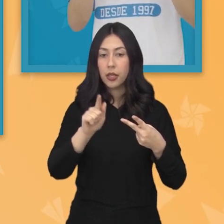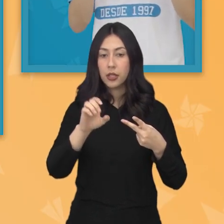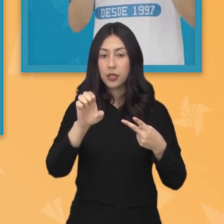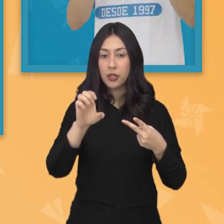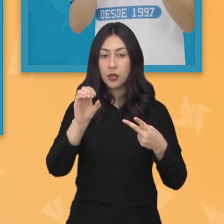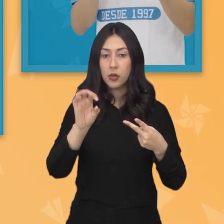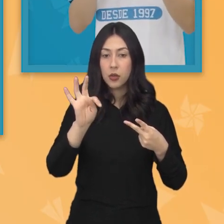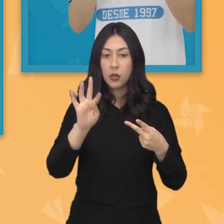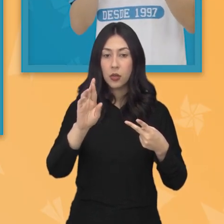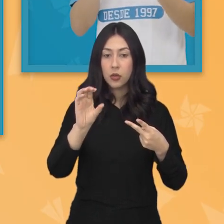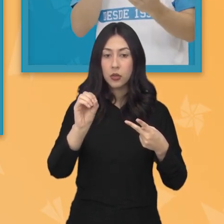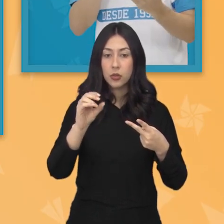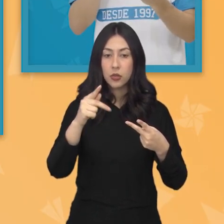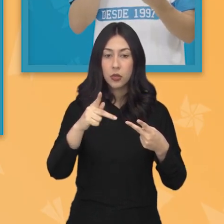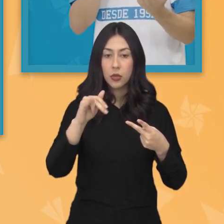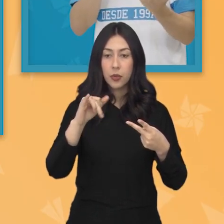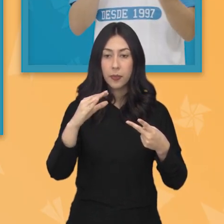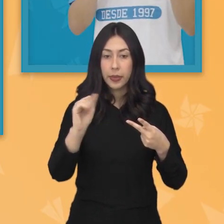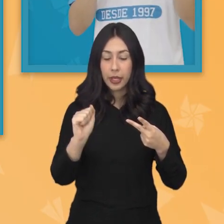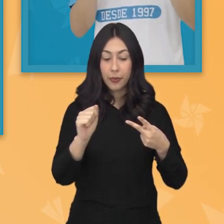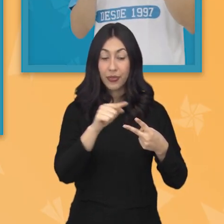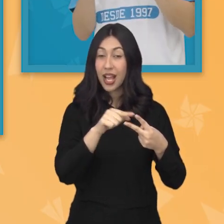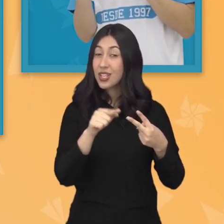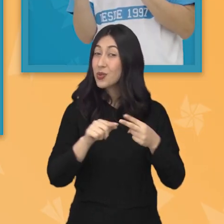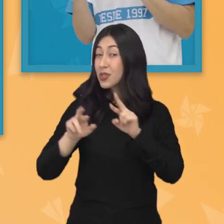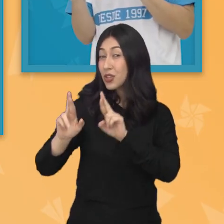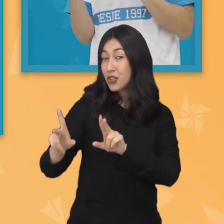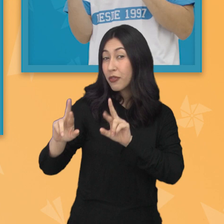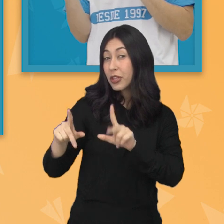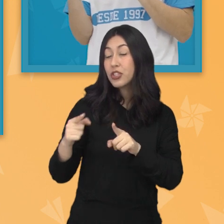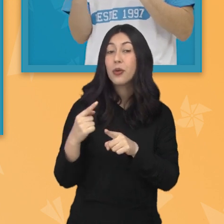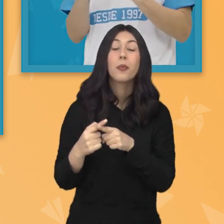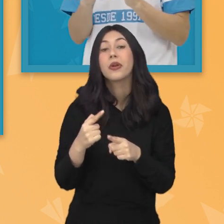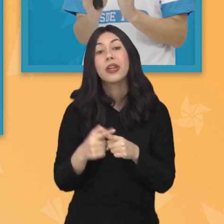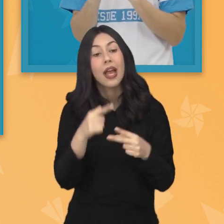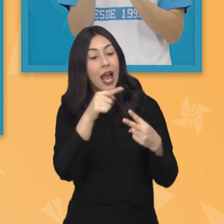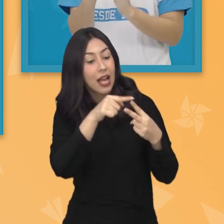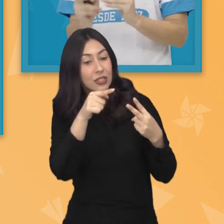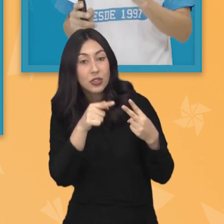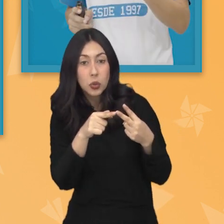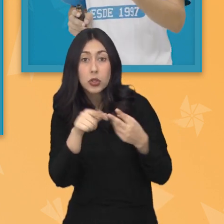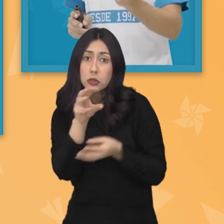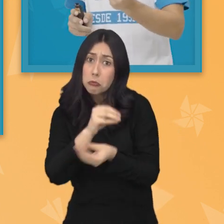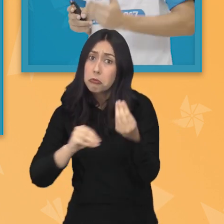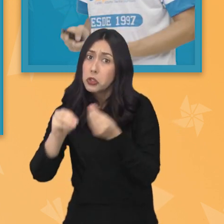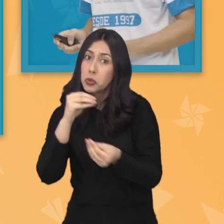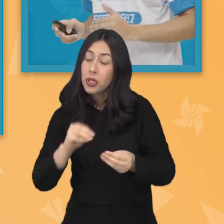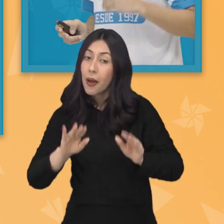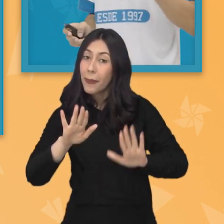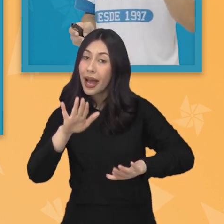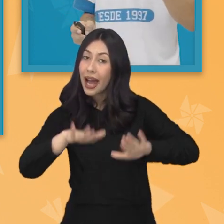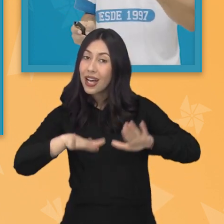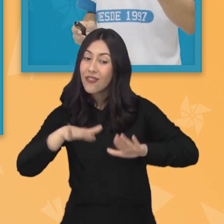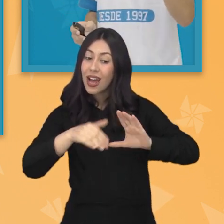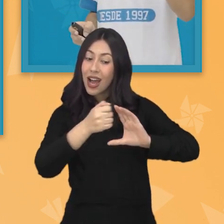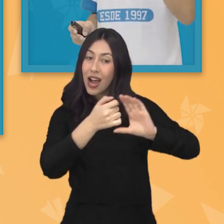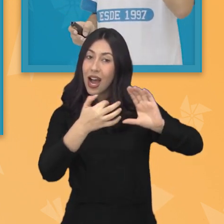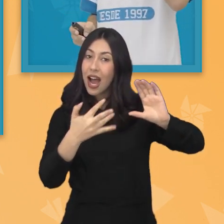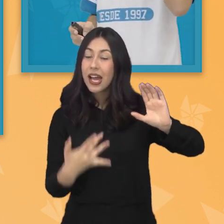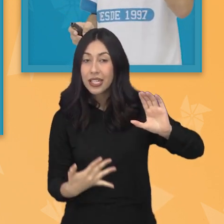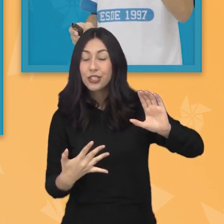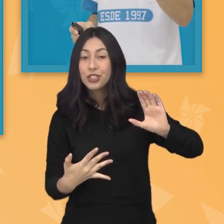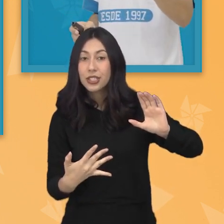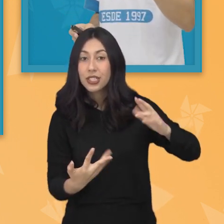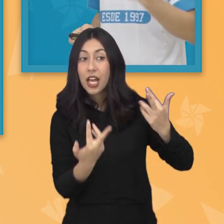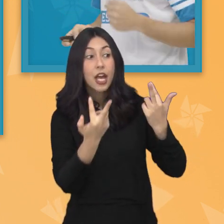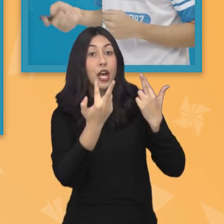que a gente chama de especiais porque elas adquirem algumas características, alguns comportamentos de substâncias puras, no que tange à